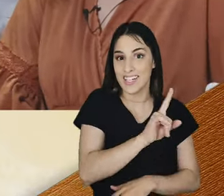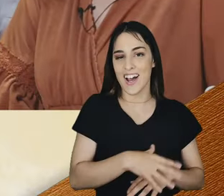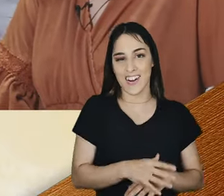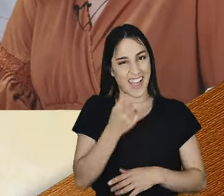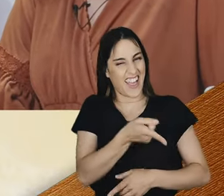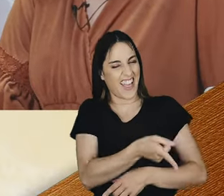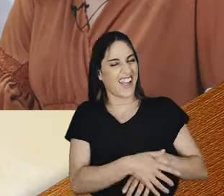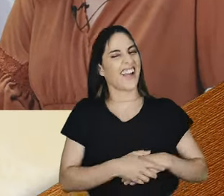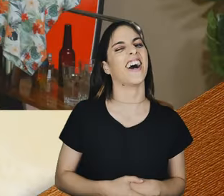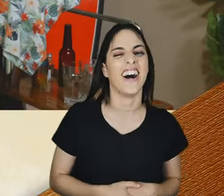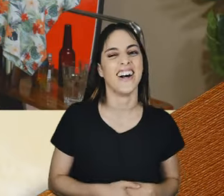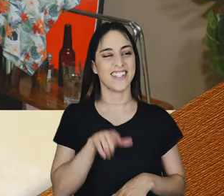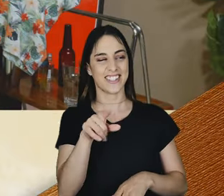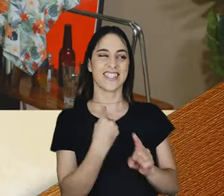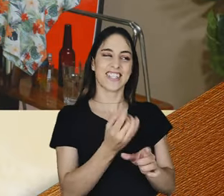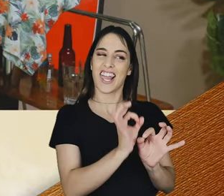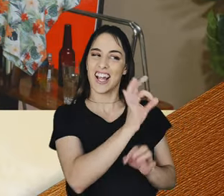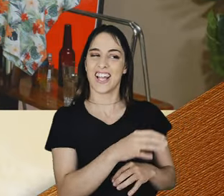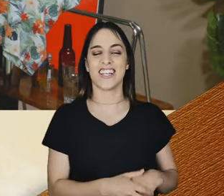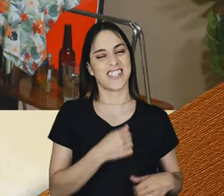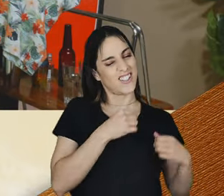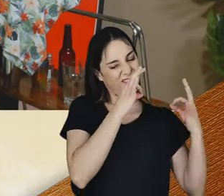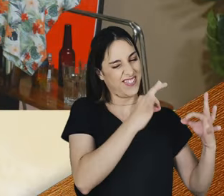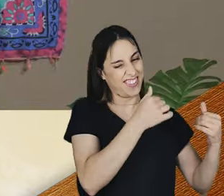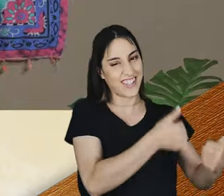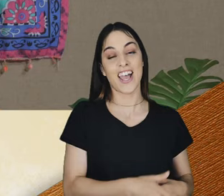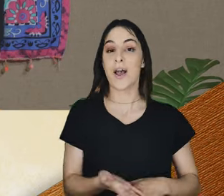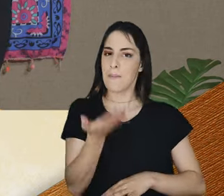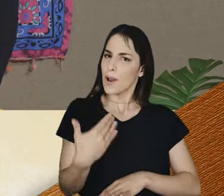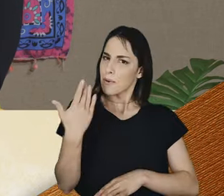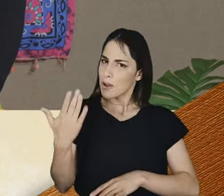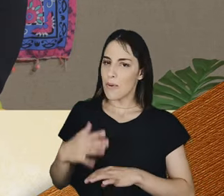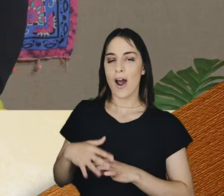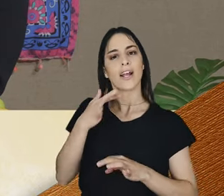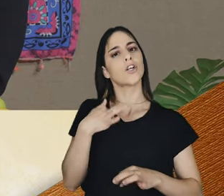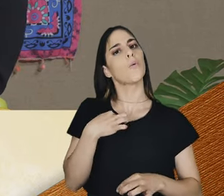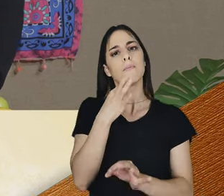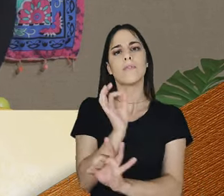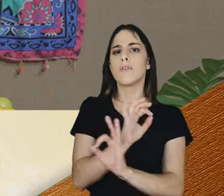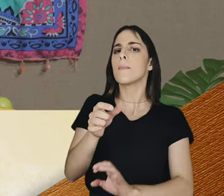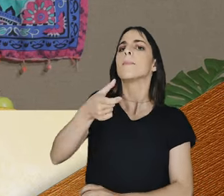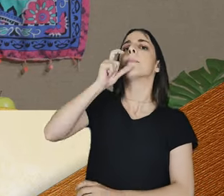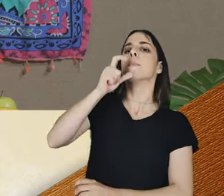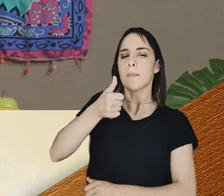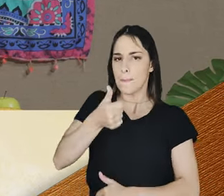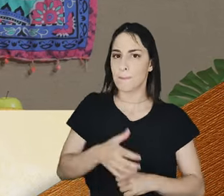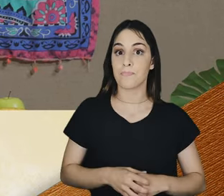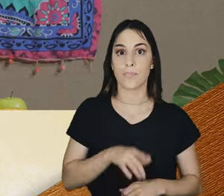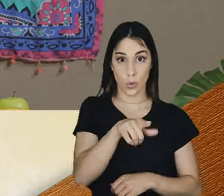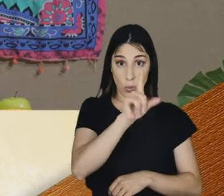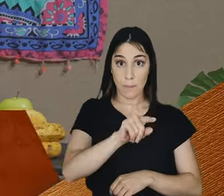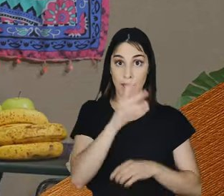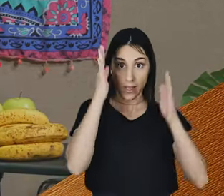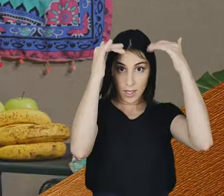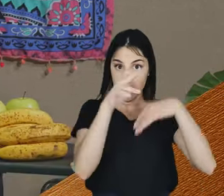Ricardino? Tu e as tuas coisas. Eu sou demais. Bora lá, bora lá. Tu me tens de beber esse shot. Bora lá. Ricardo, tu também bebes, certo? Não,